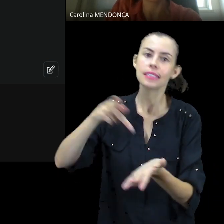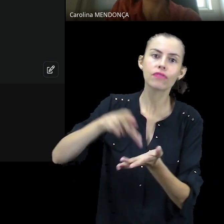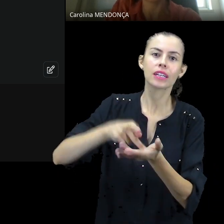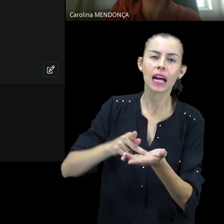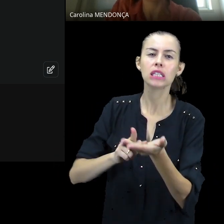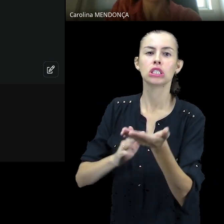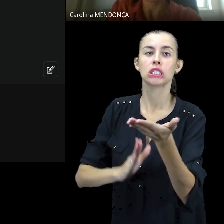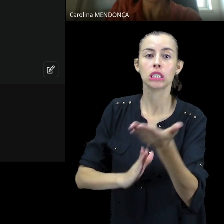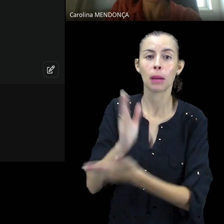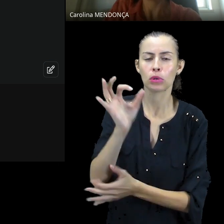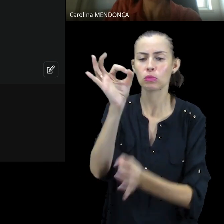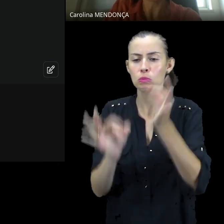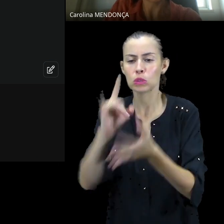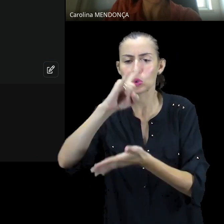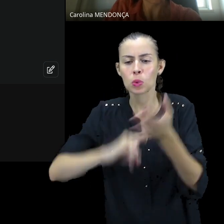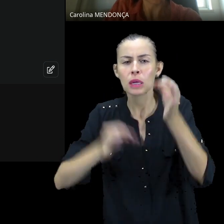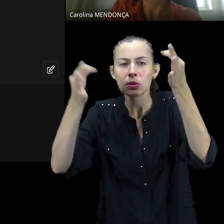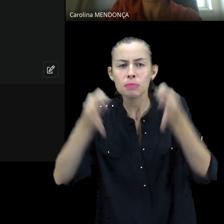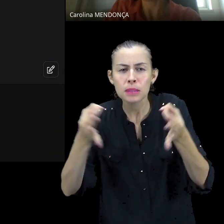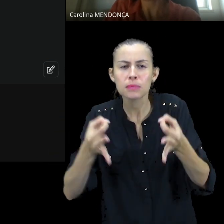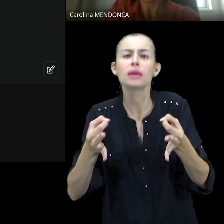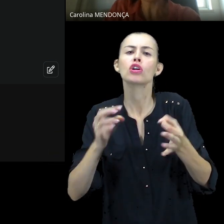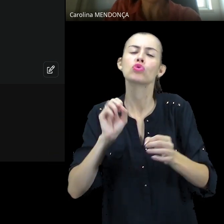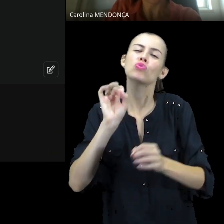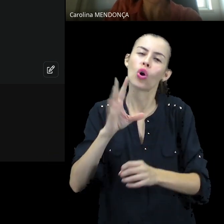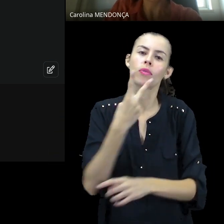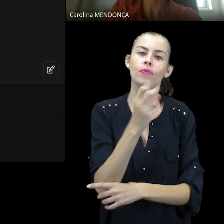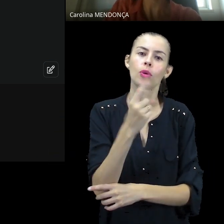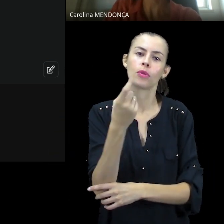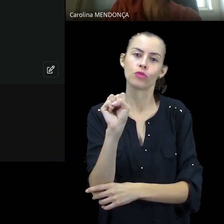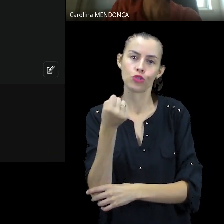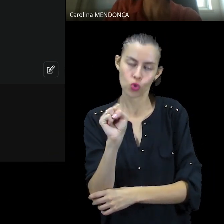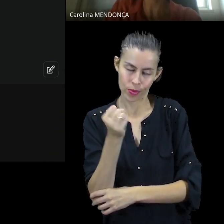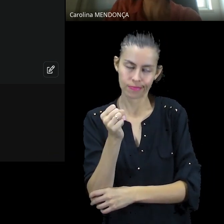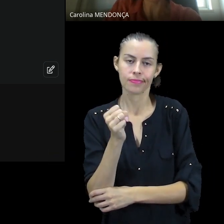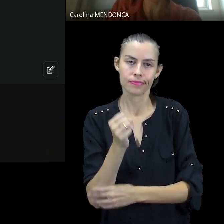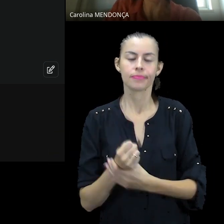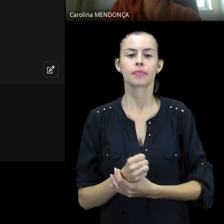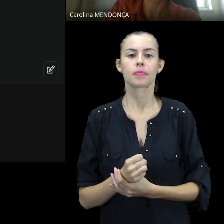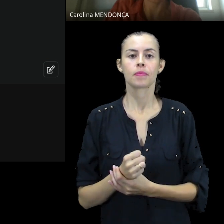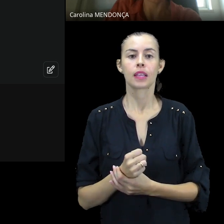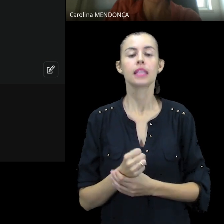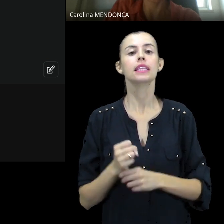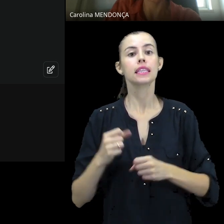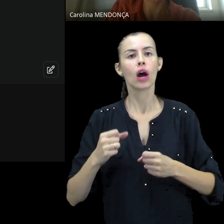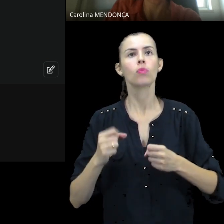de fato feita no final de 2018. Além disso, a gente trabalha